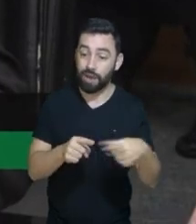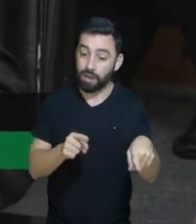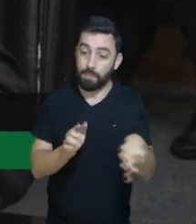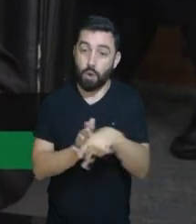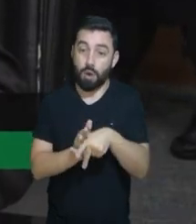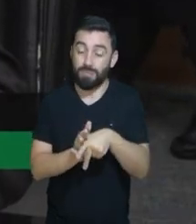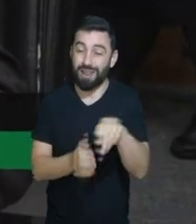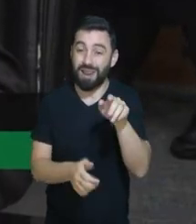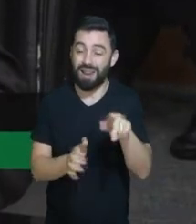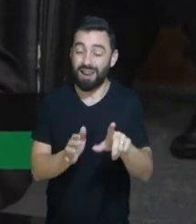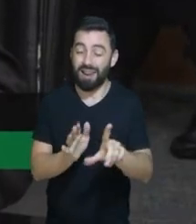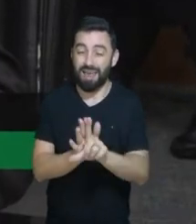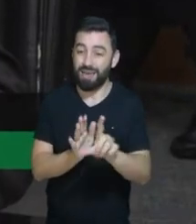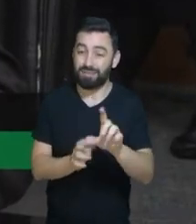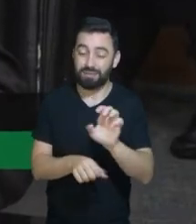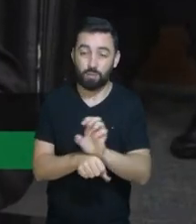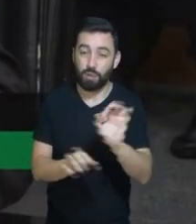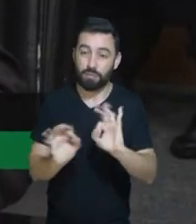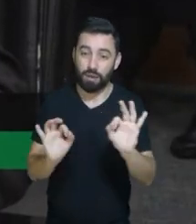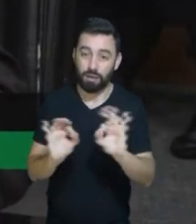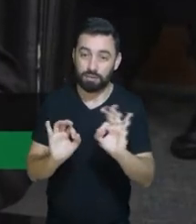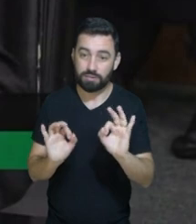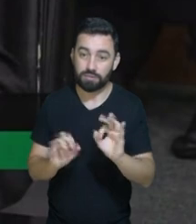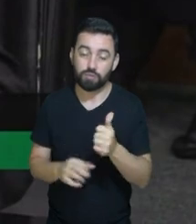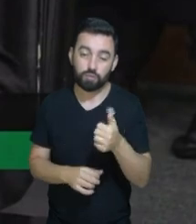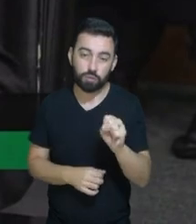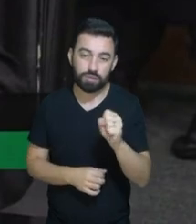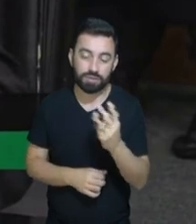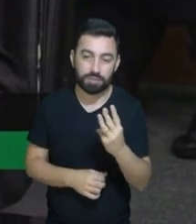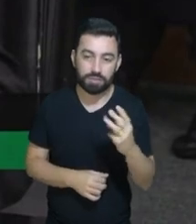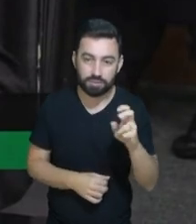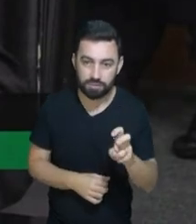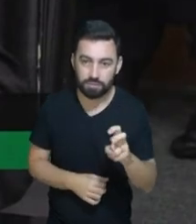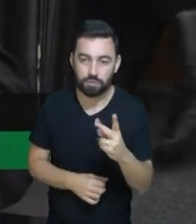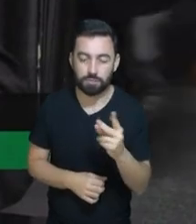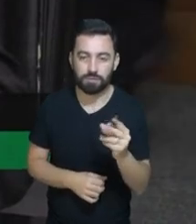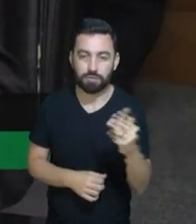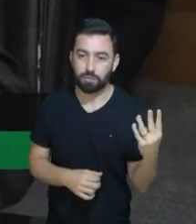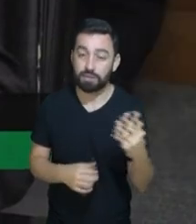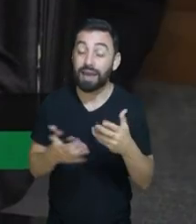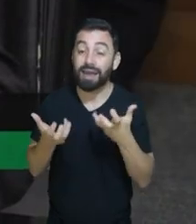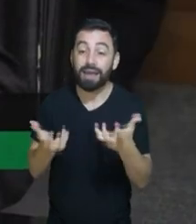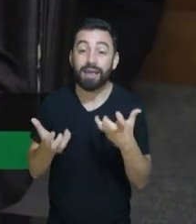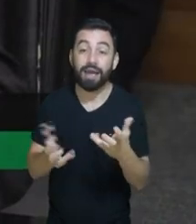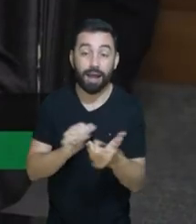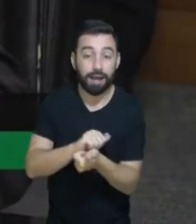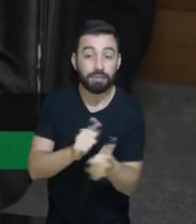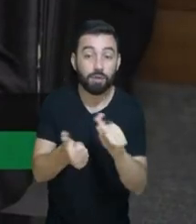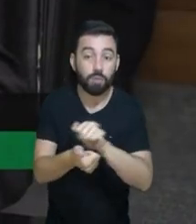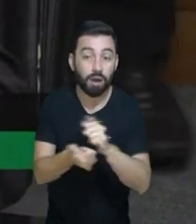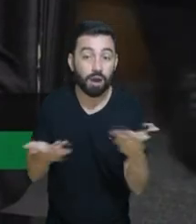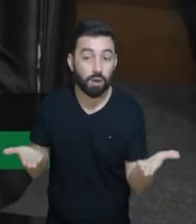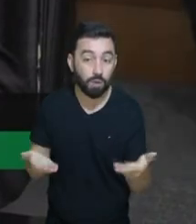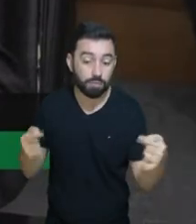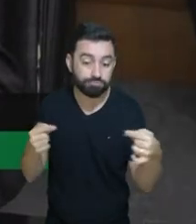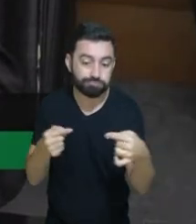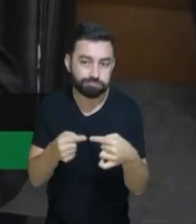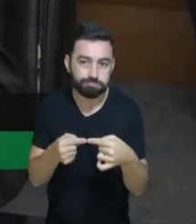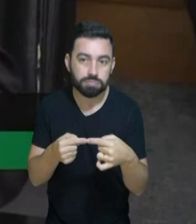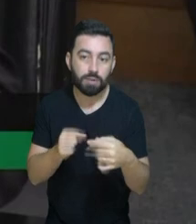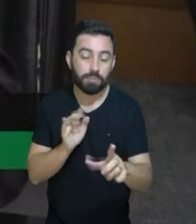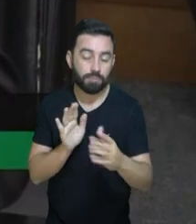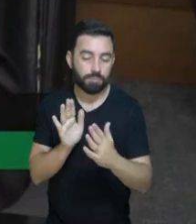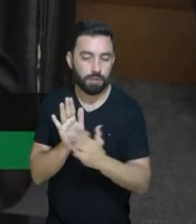estadual número 18335 de 2022 o que se pretende adequar com a com a presente